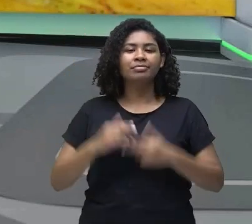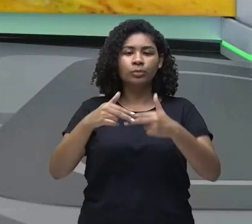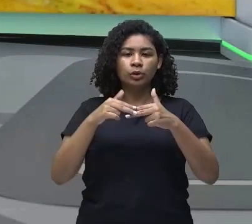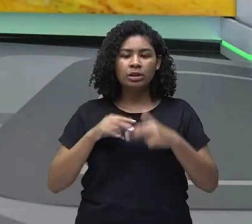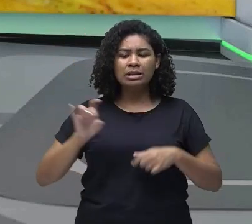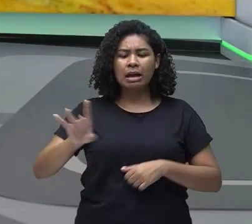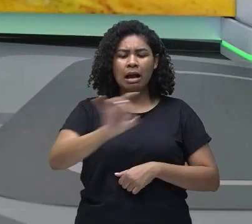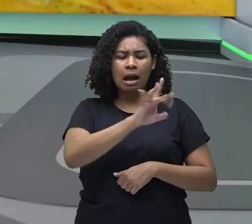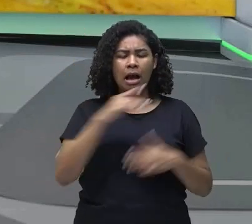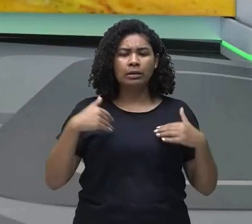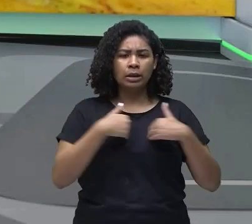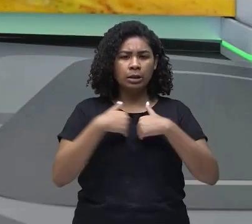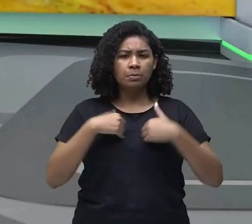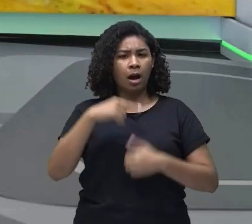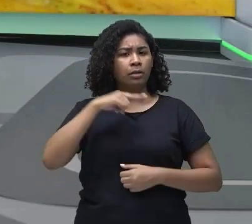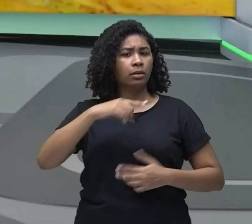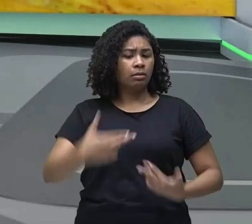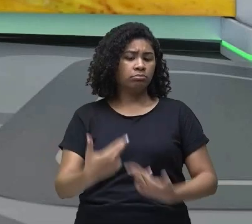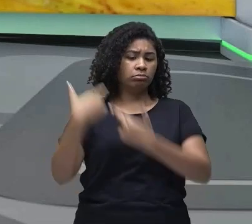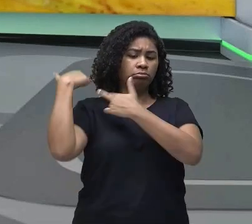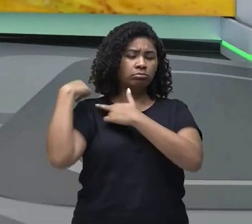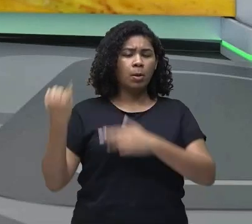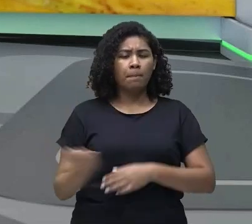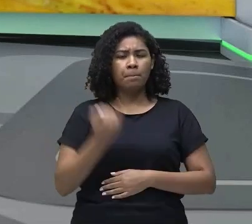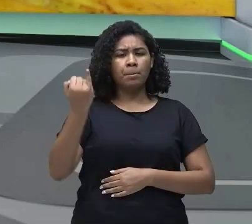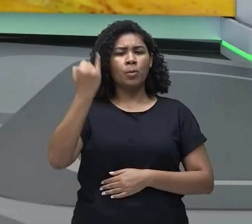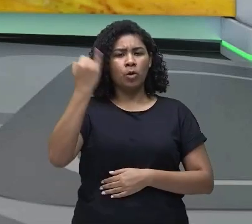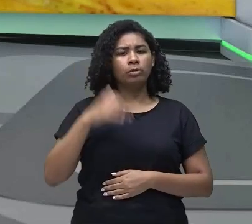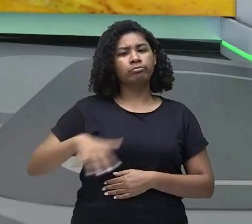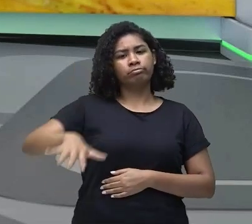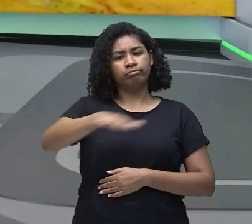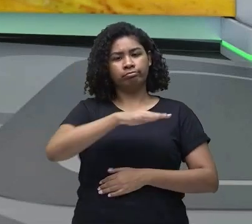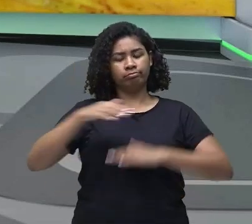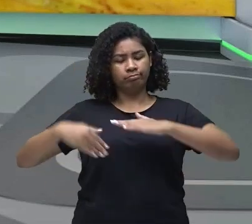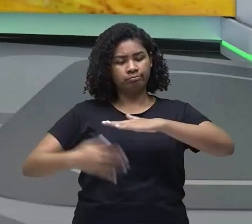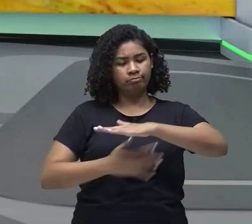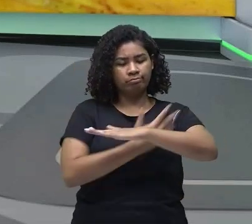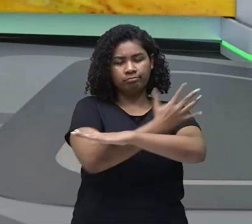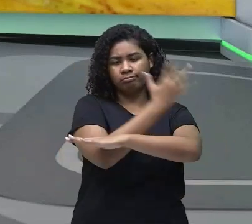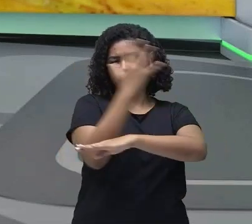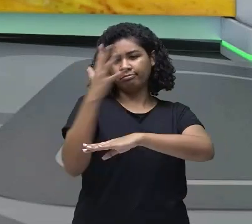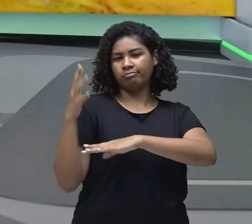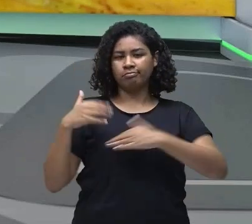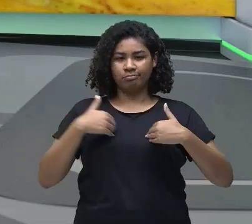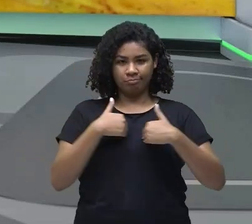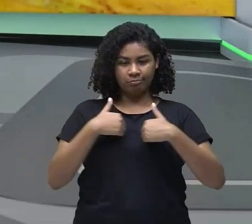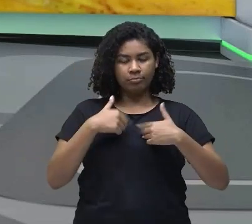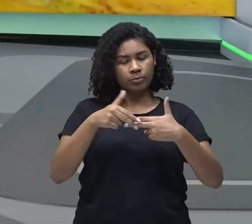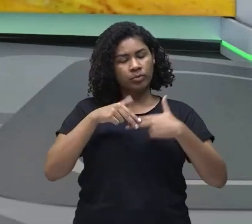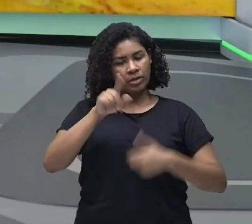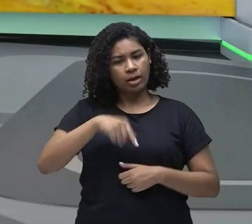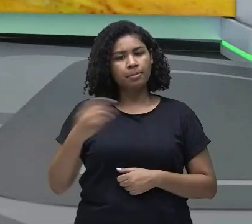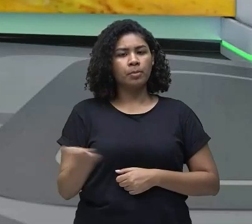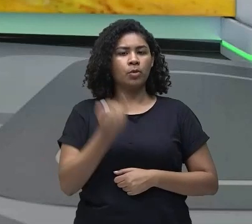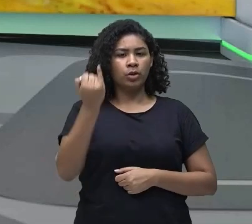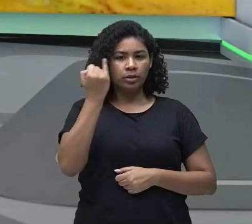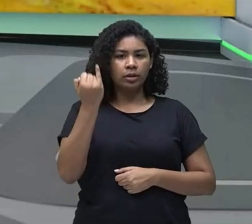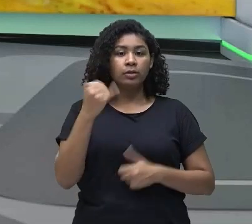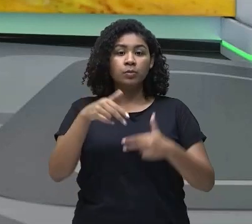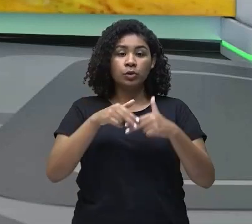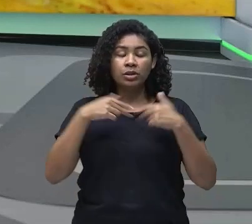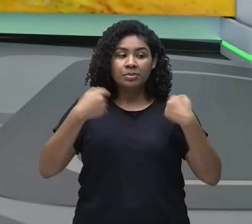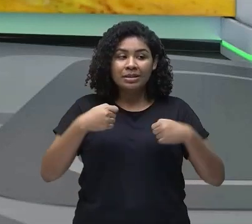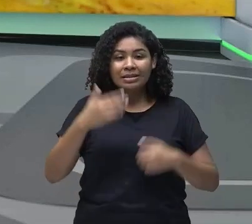aí um papel no nosso sistema, no nosso ecossistema, né? Então, é importante que a gente saiba qual é o